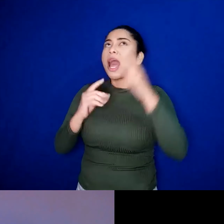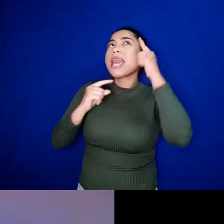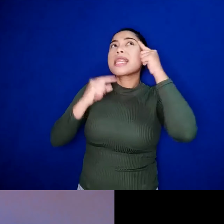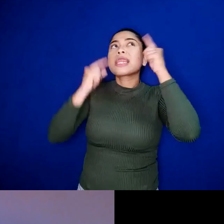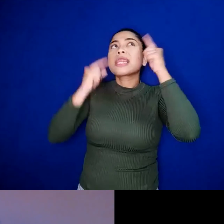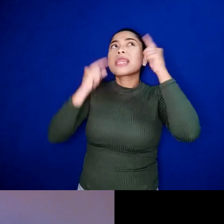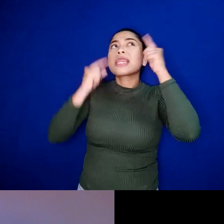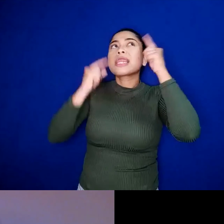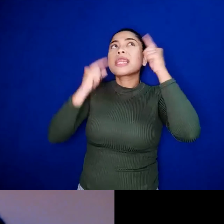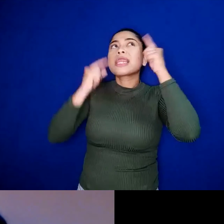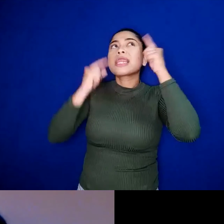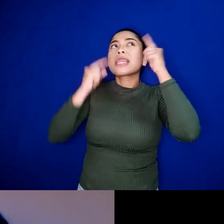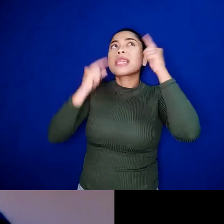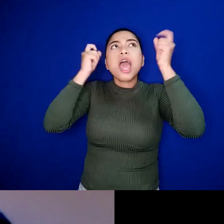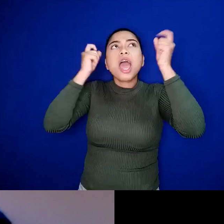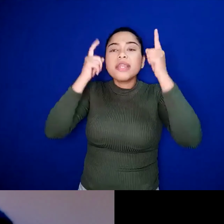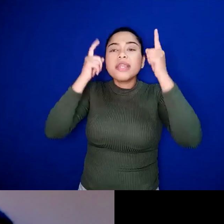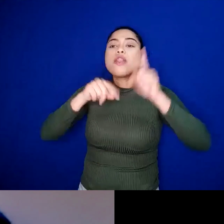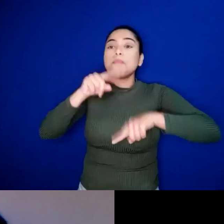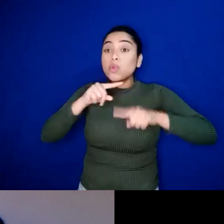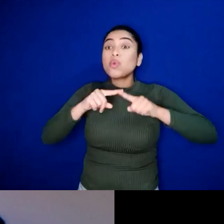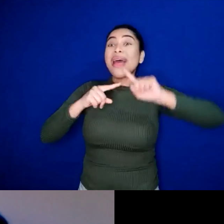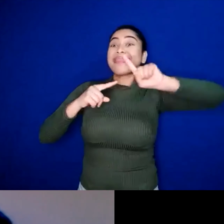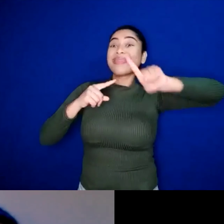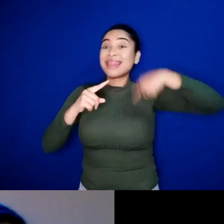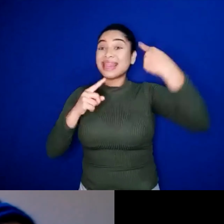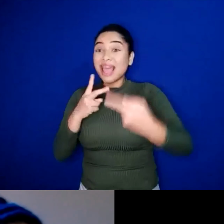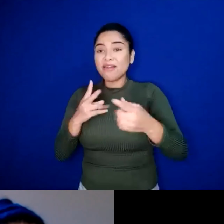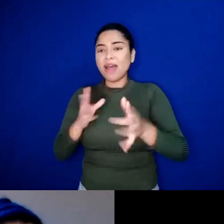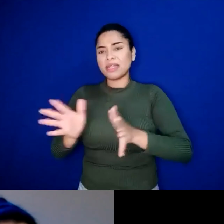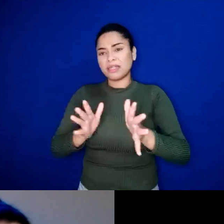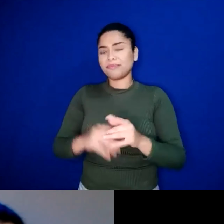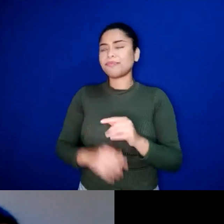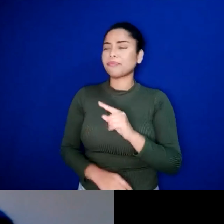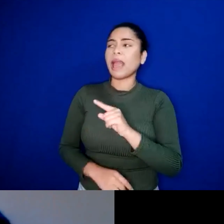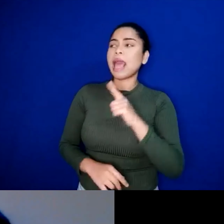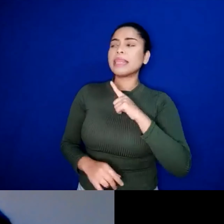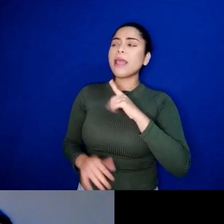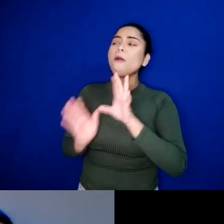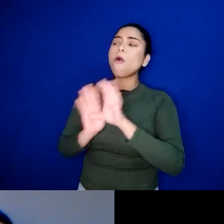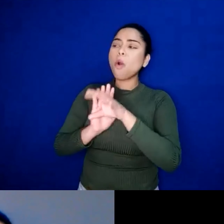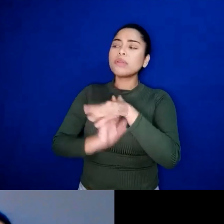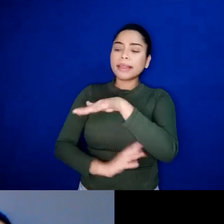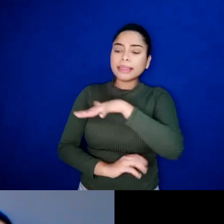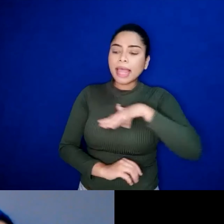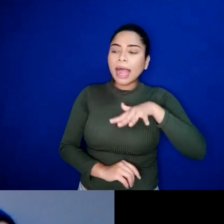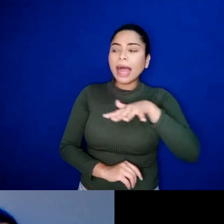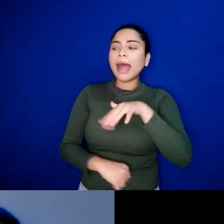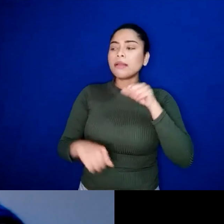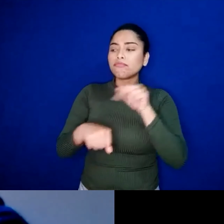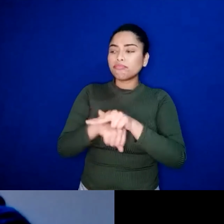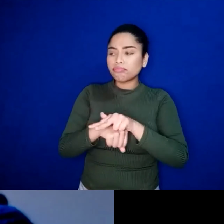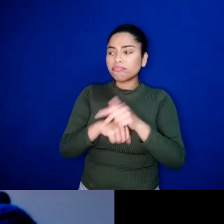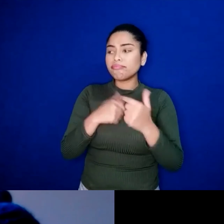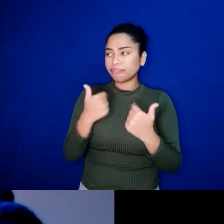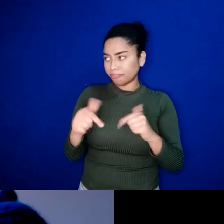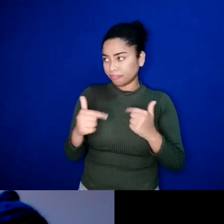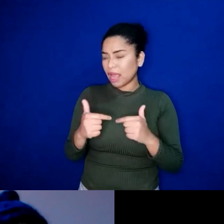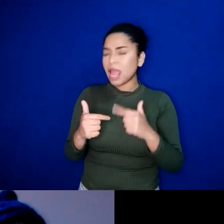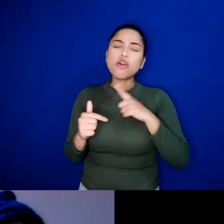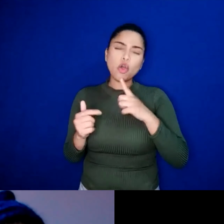nossa cidade no final né que é o gancho principal aqui existe um conceito no mercado e eu vou eu tô produzindo conteúdo